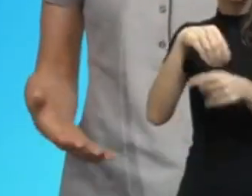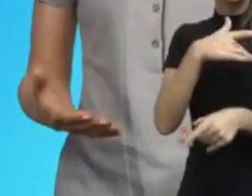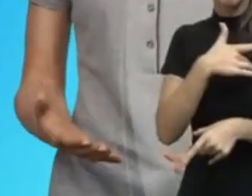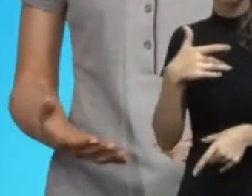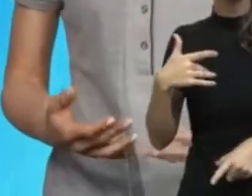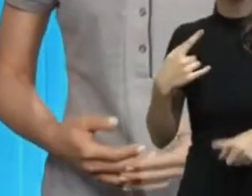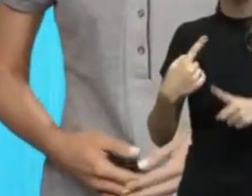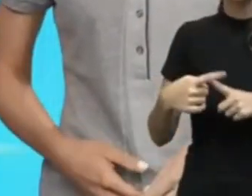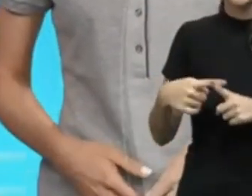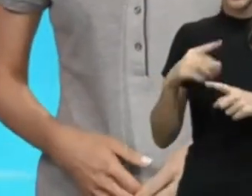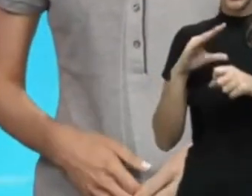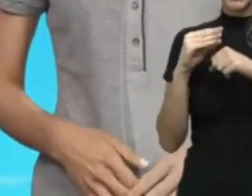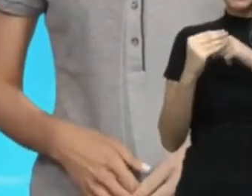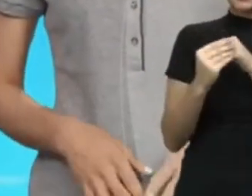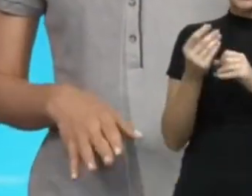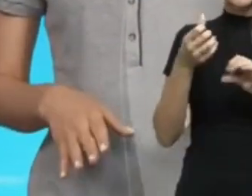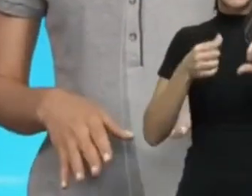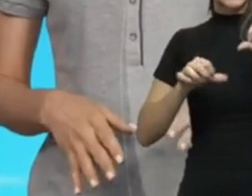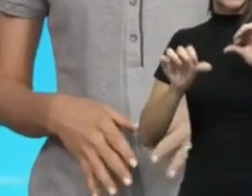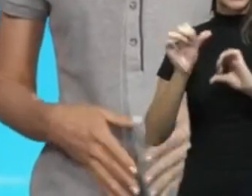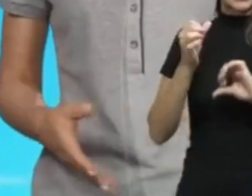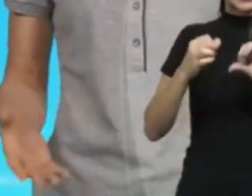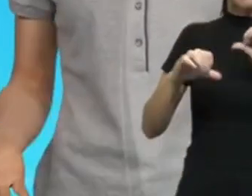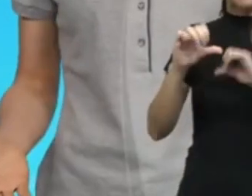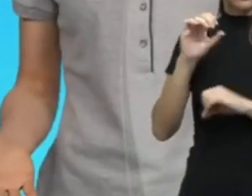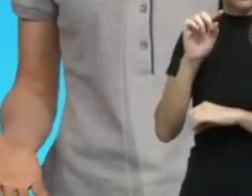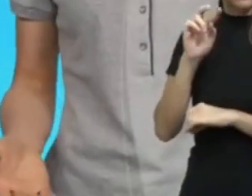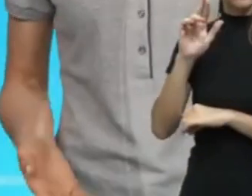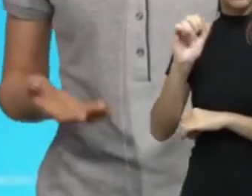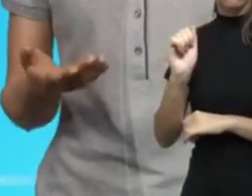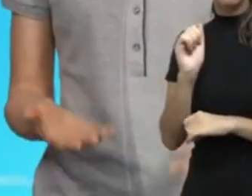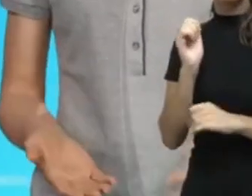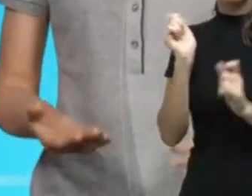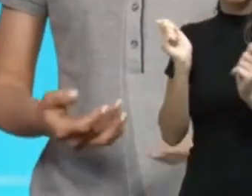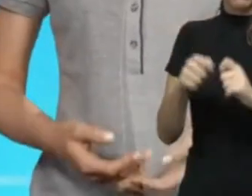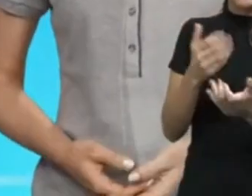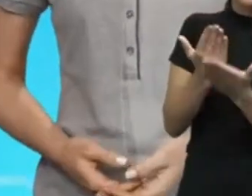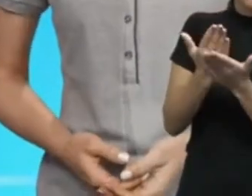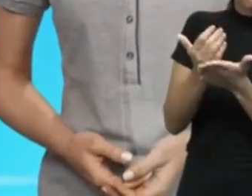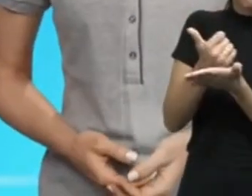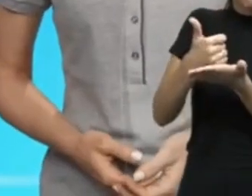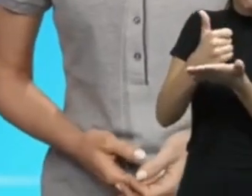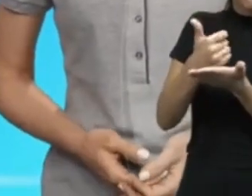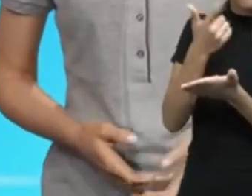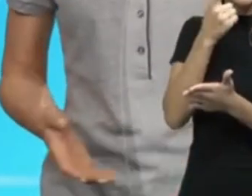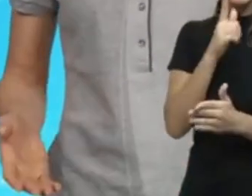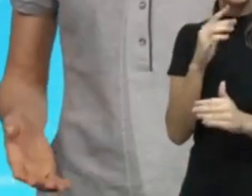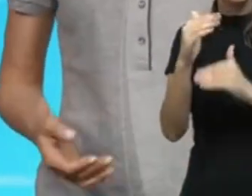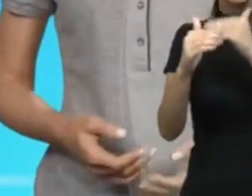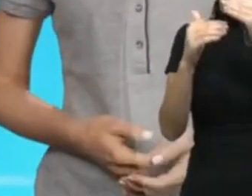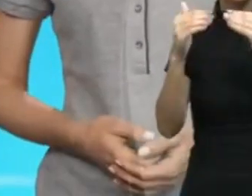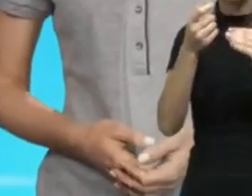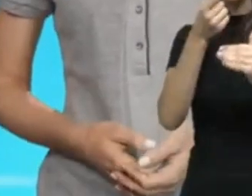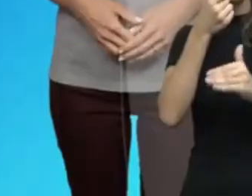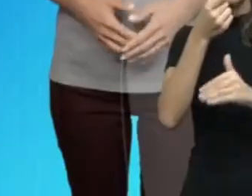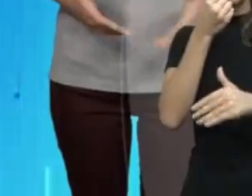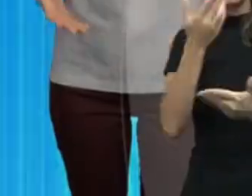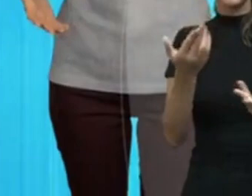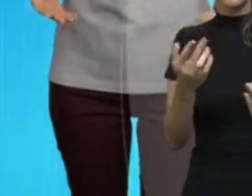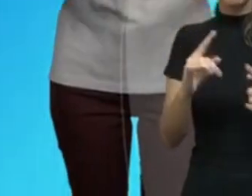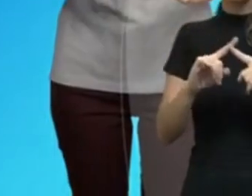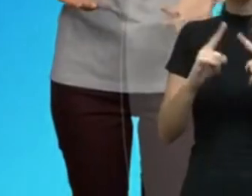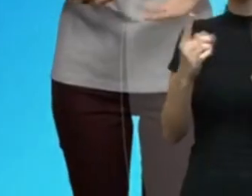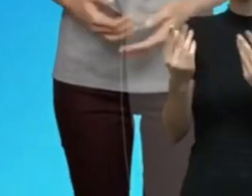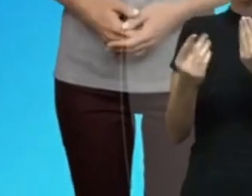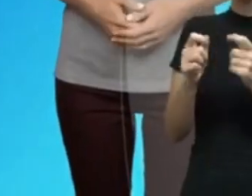Isso porque conhecimentos em química orgânica possibilitam estudos de fármacos, que serão utilizados para desenvolvimento de medicamentos. Mas como